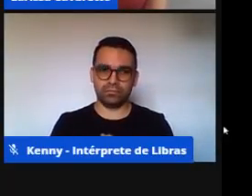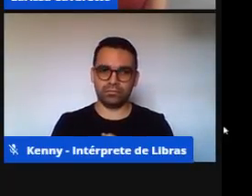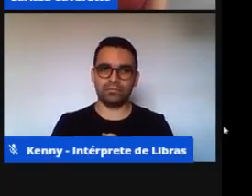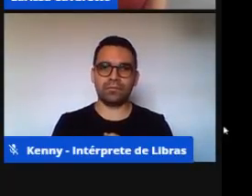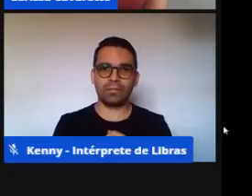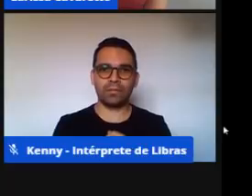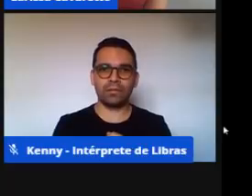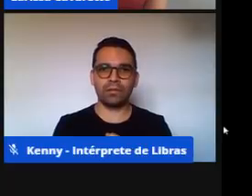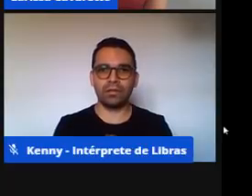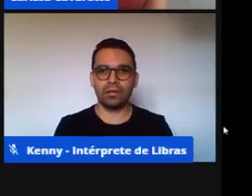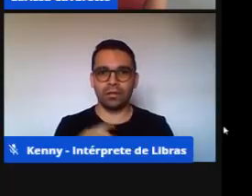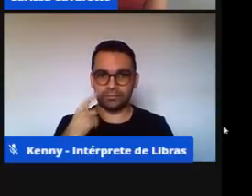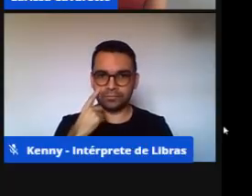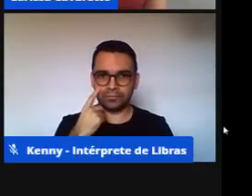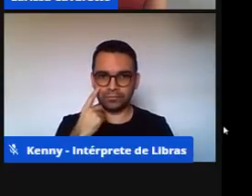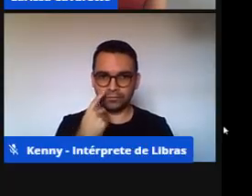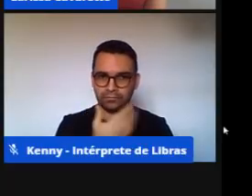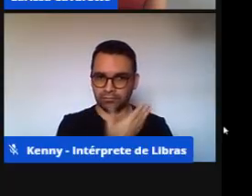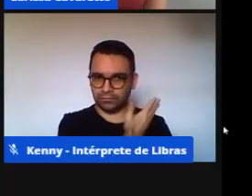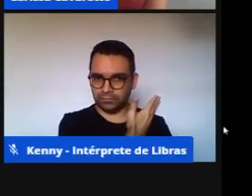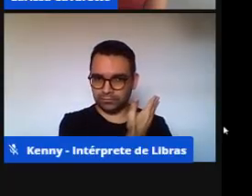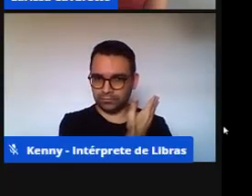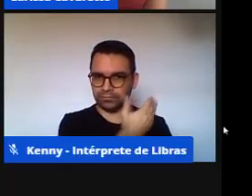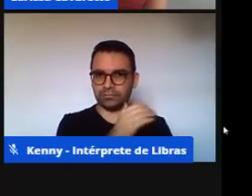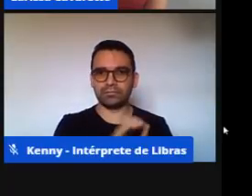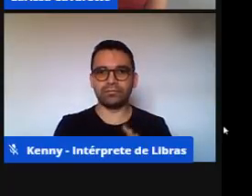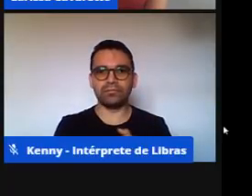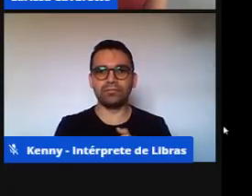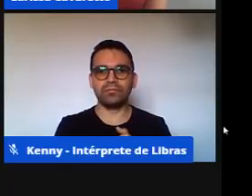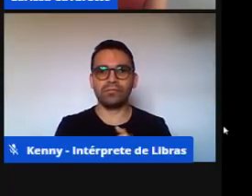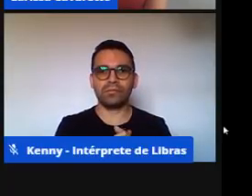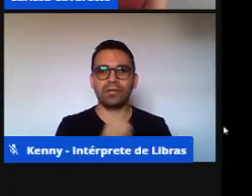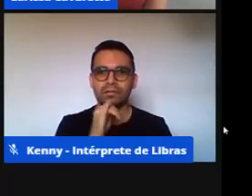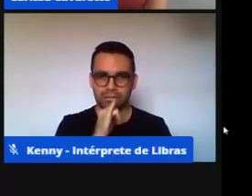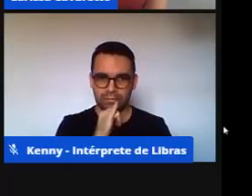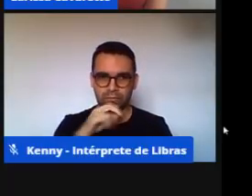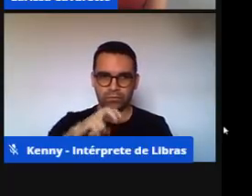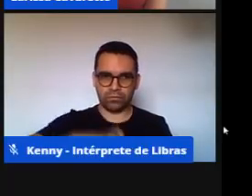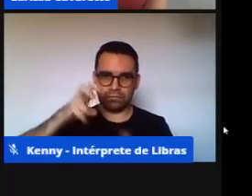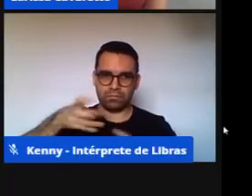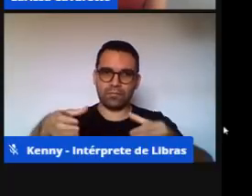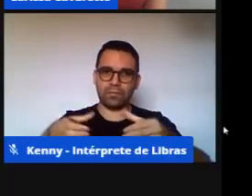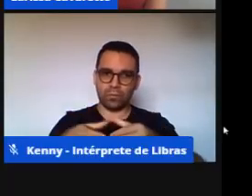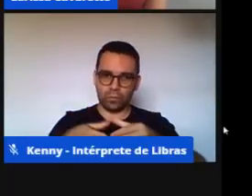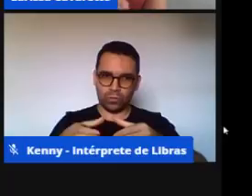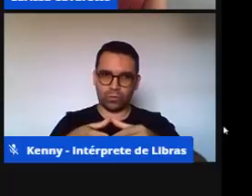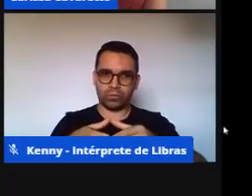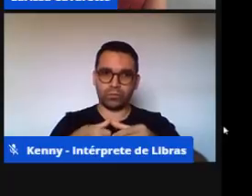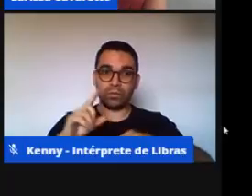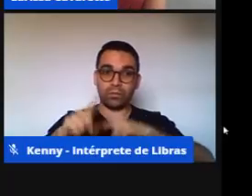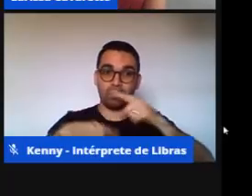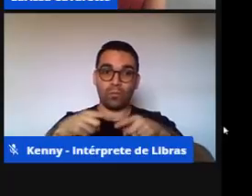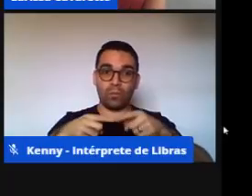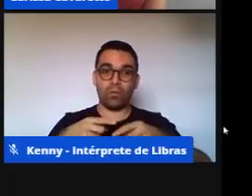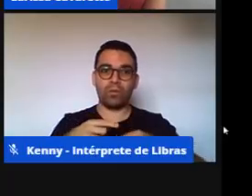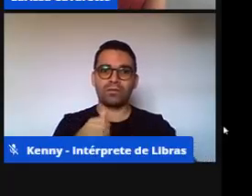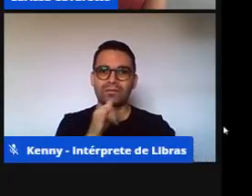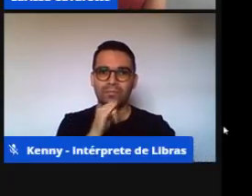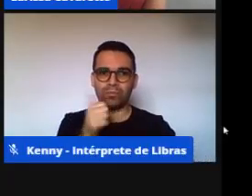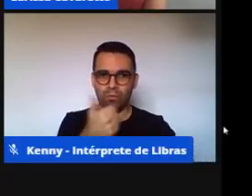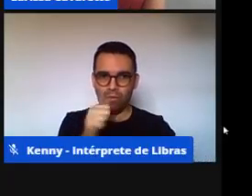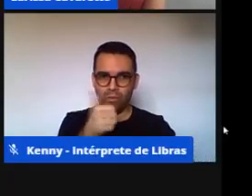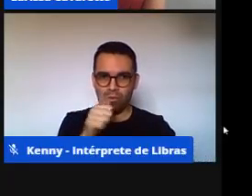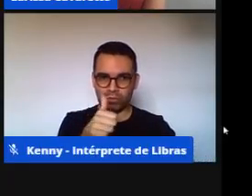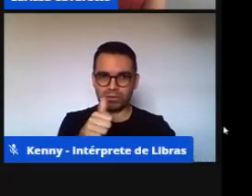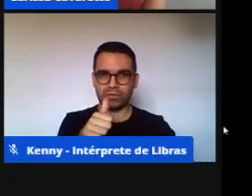quando há troca de turmas, por exemplo, vai ter a turma da manhã, aí vai vir a turma da tarde, nesse período entre manhã e